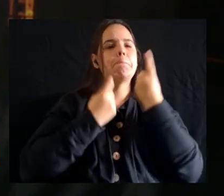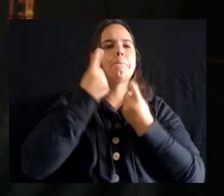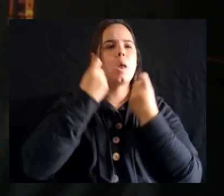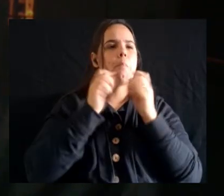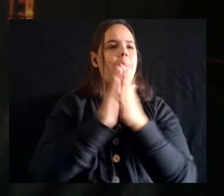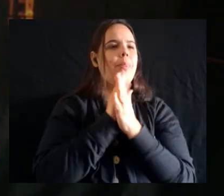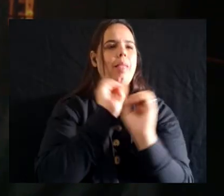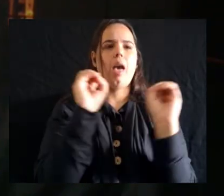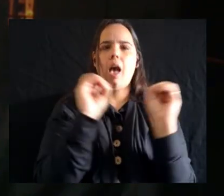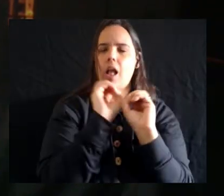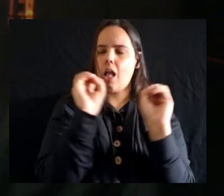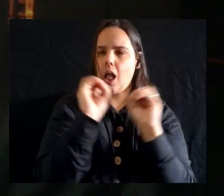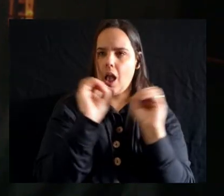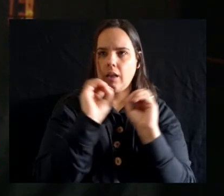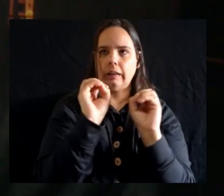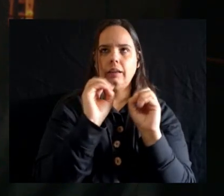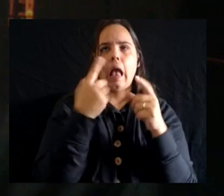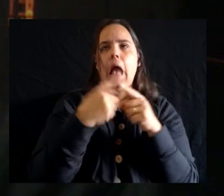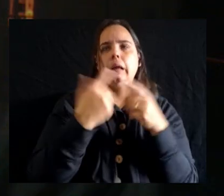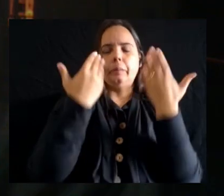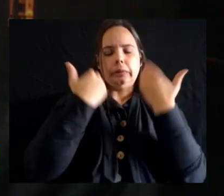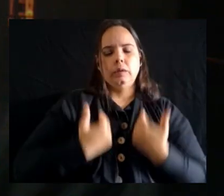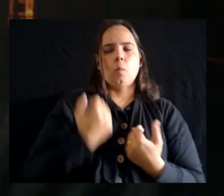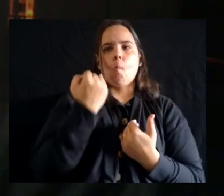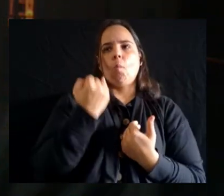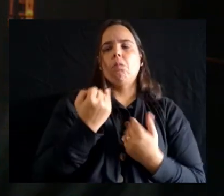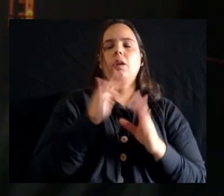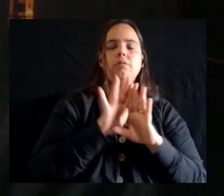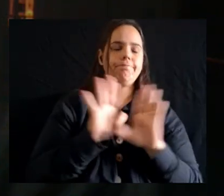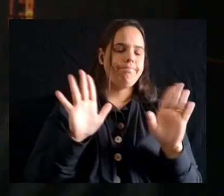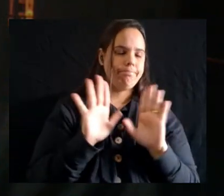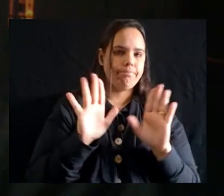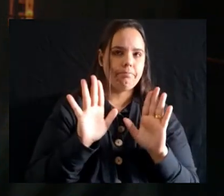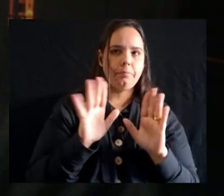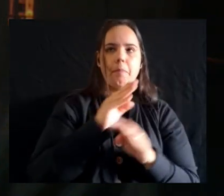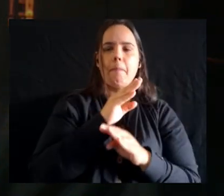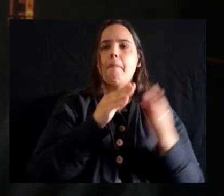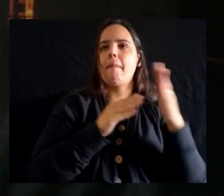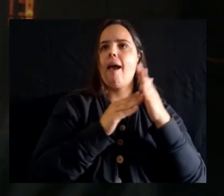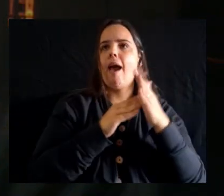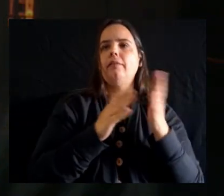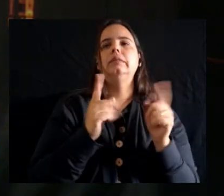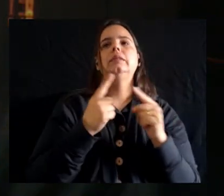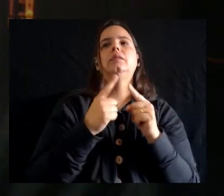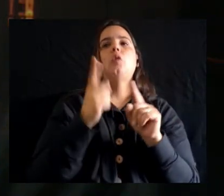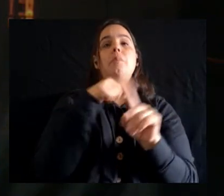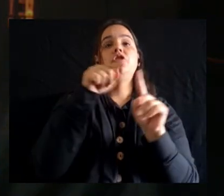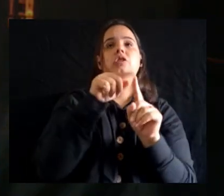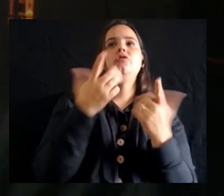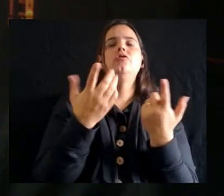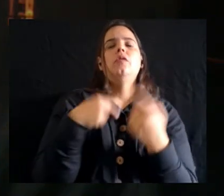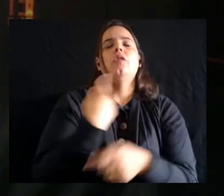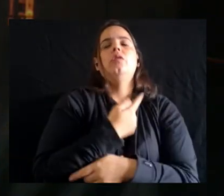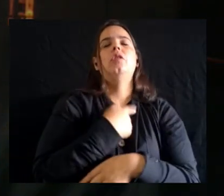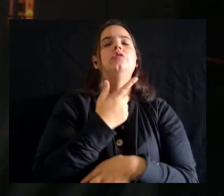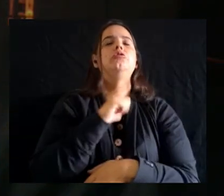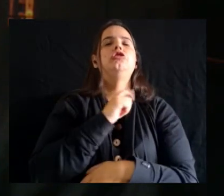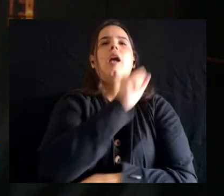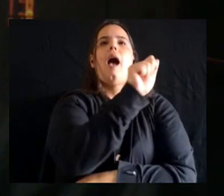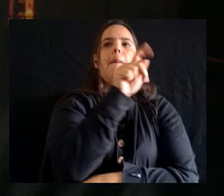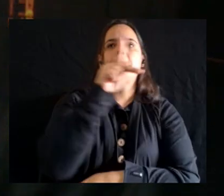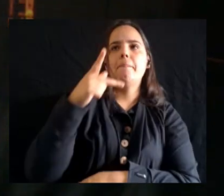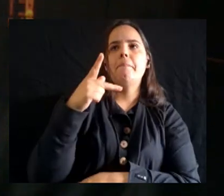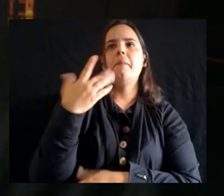de emagrecimento, de métricas, porque não tínhamos os aplicativos, não tínhamos na internet, e